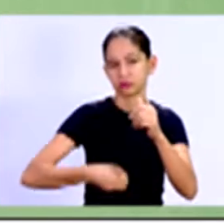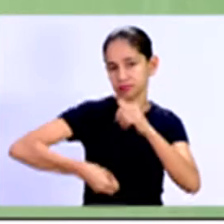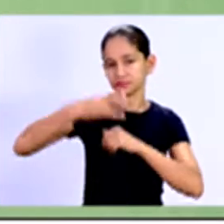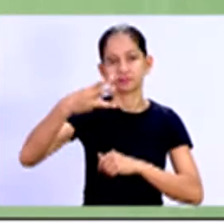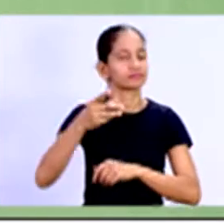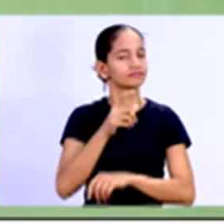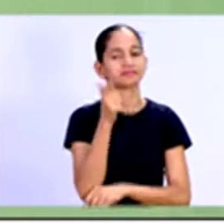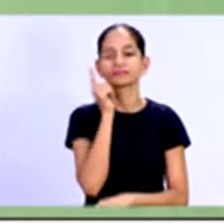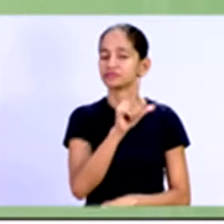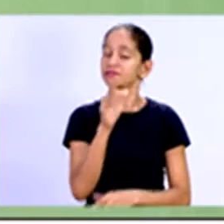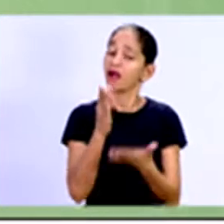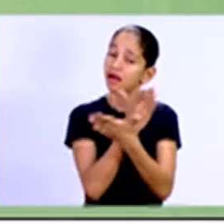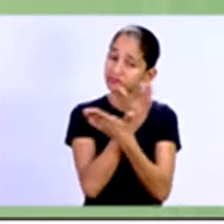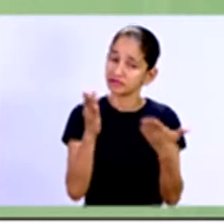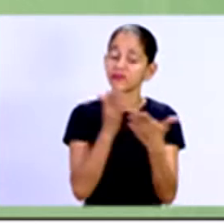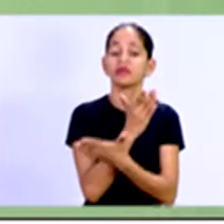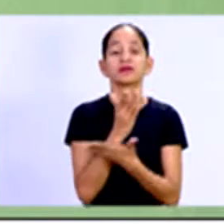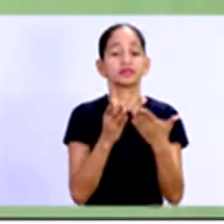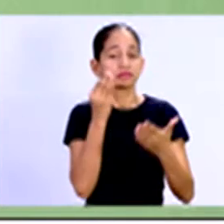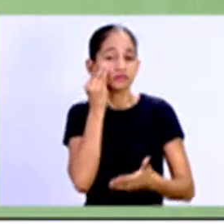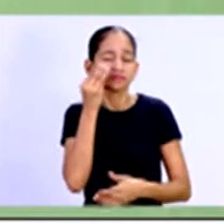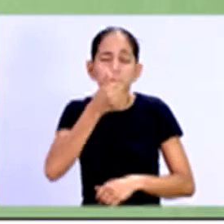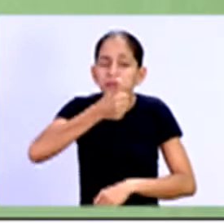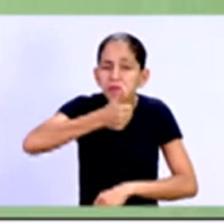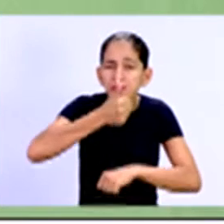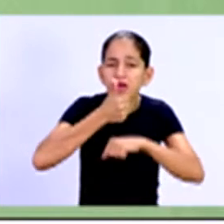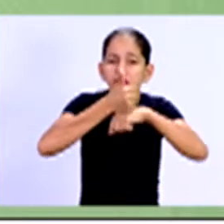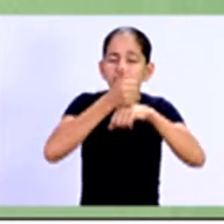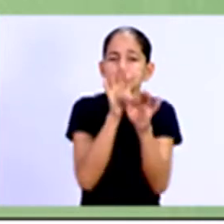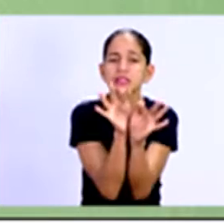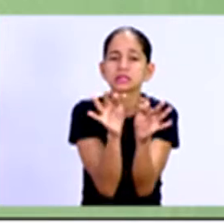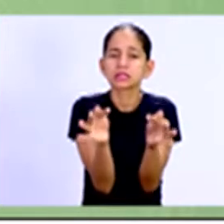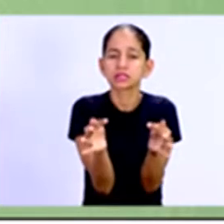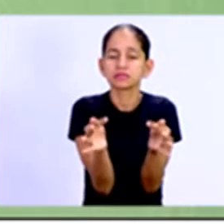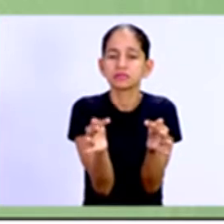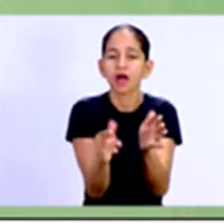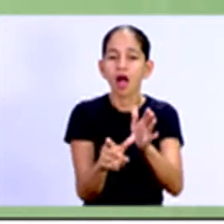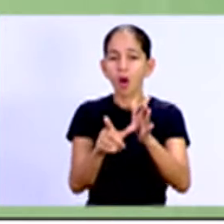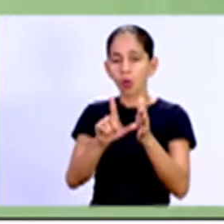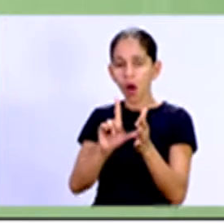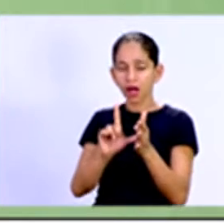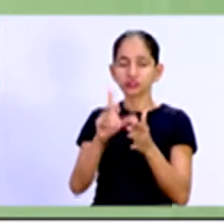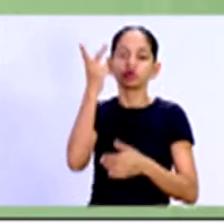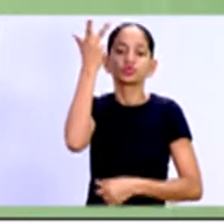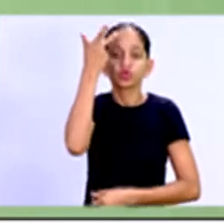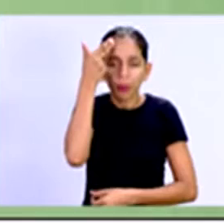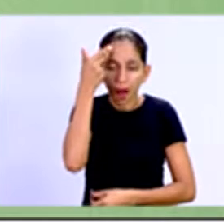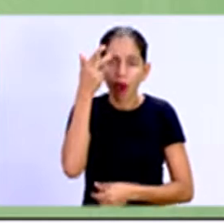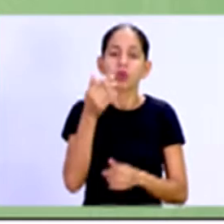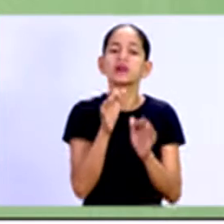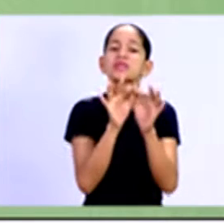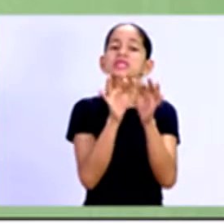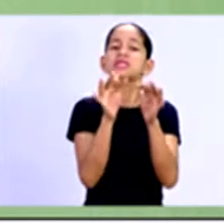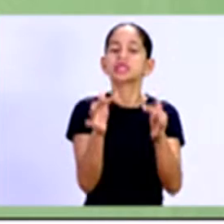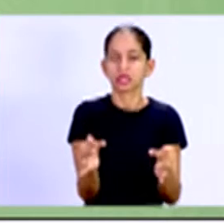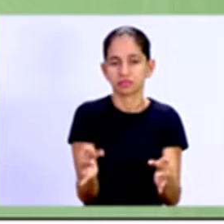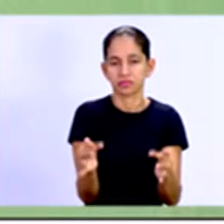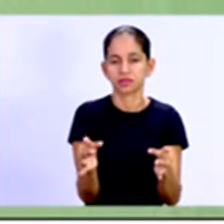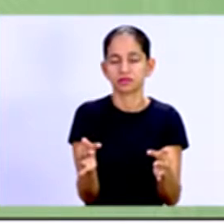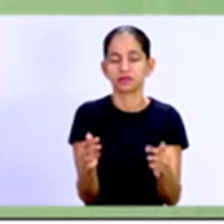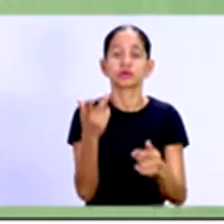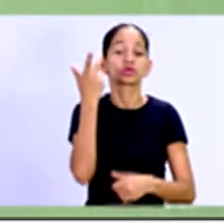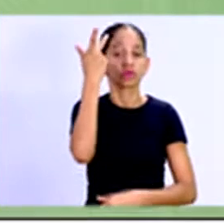Mas, por exemplo, esse primeiro nível aqui, o nível pré-convencional, é o nível da moral